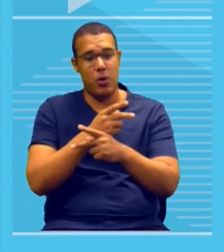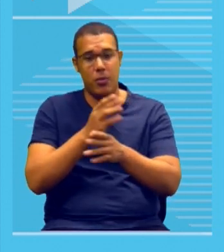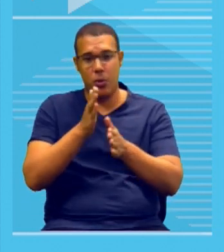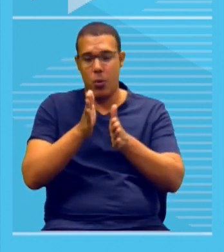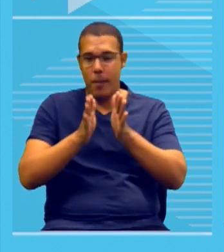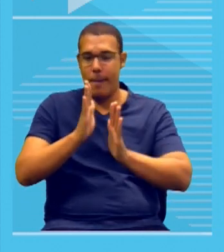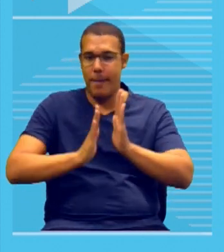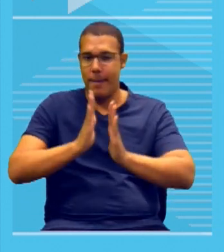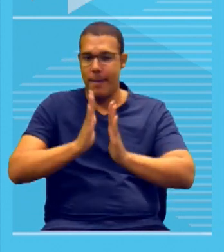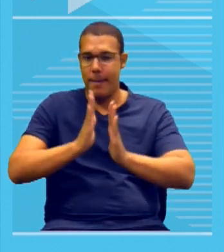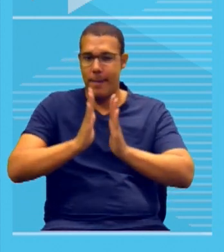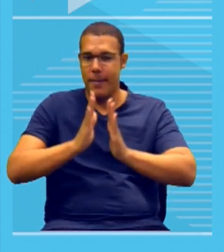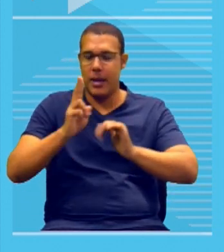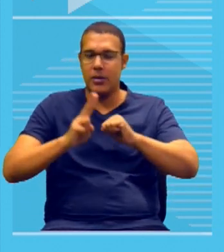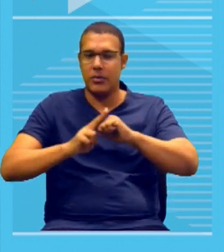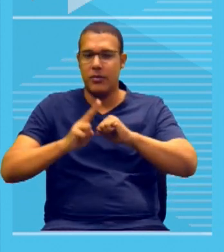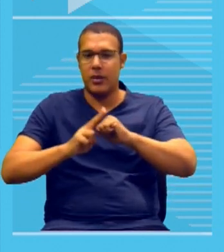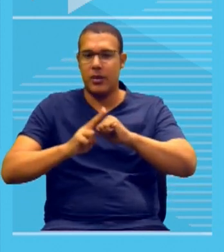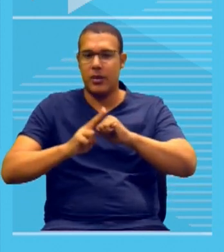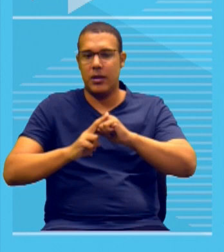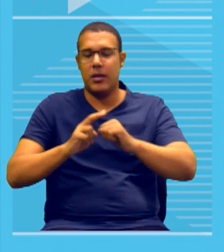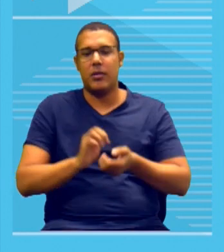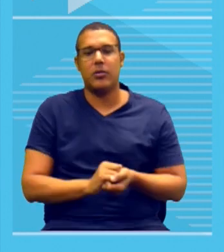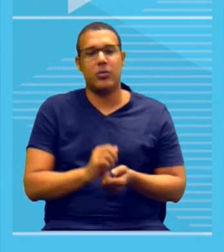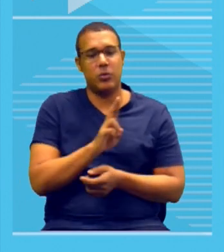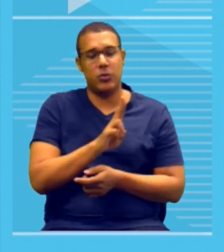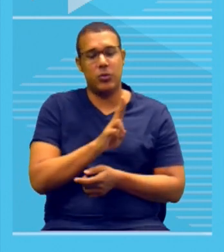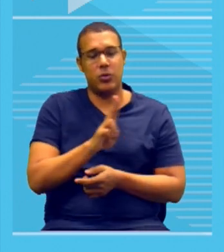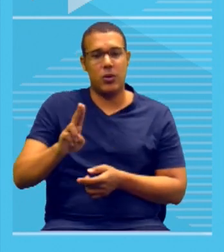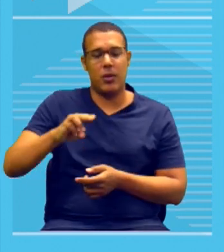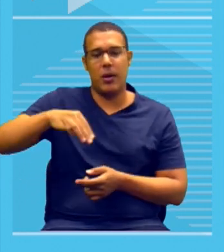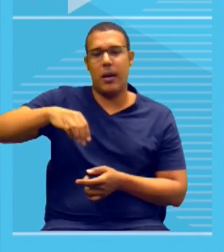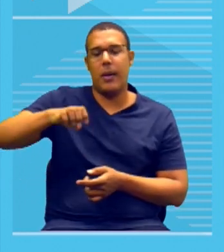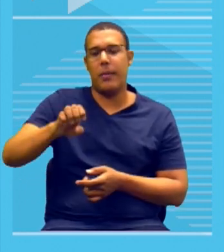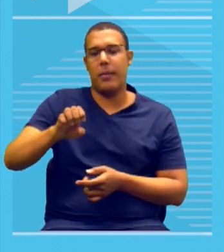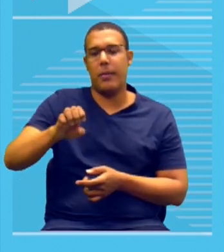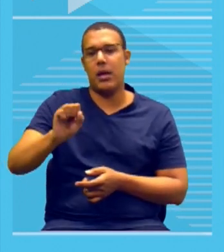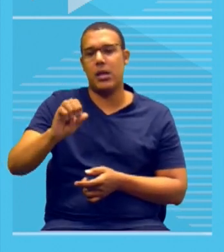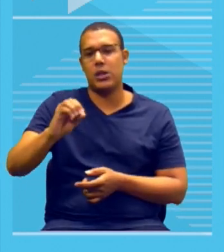verbo nós iremos chamar de mesoclise